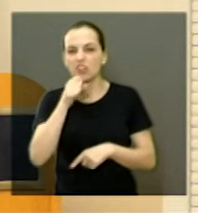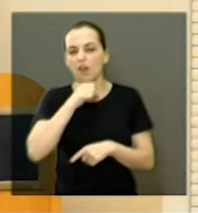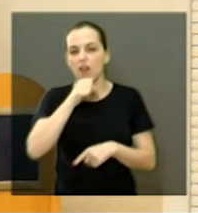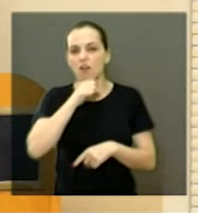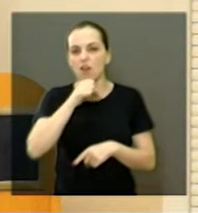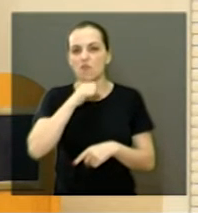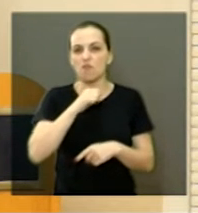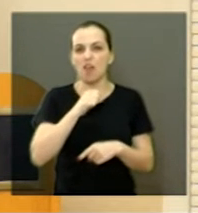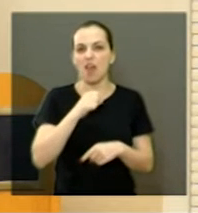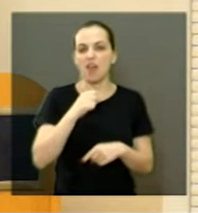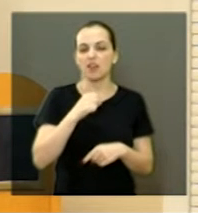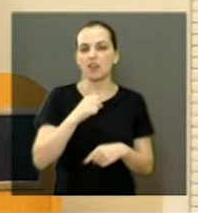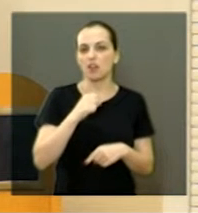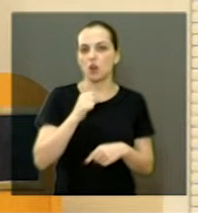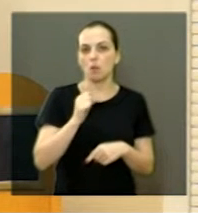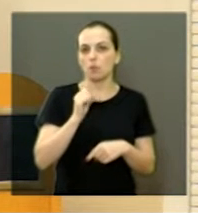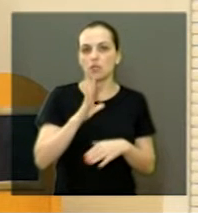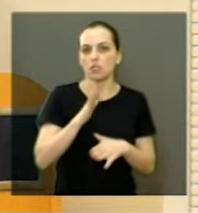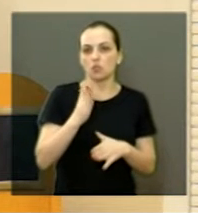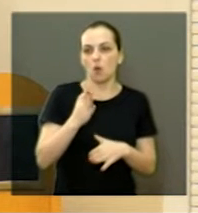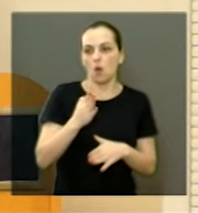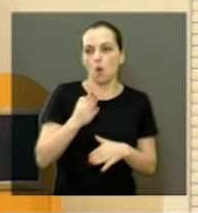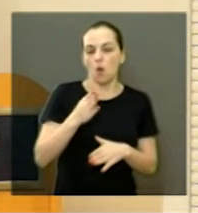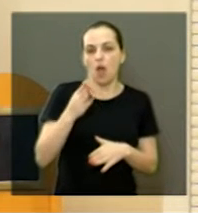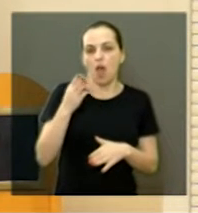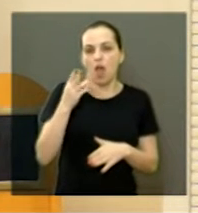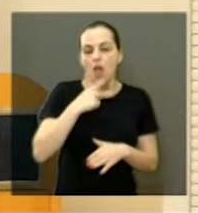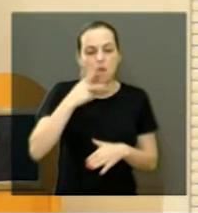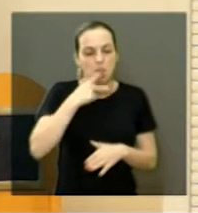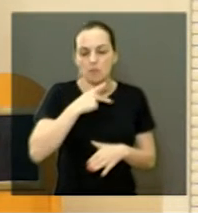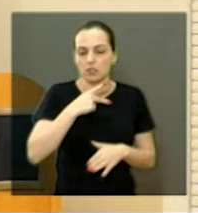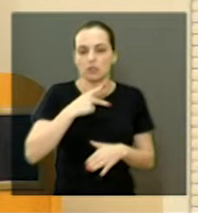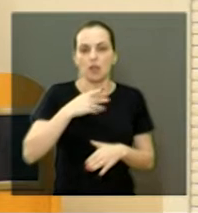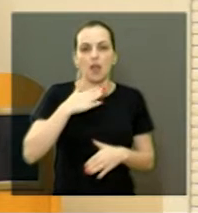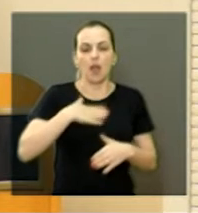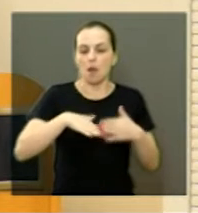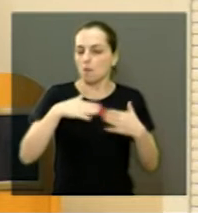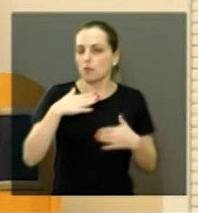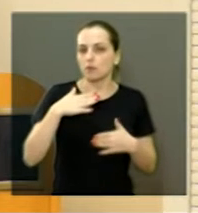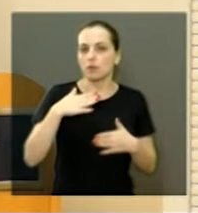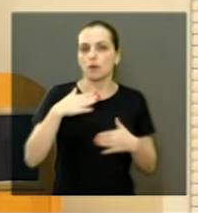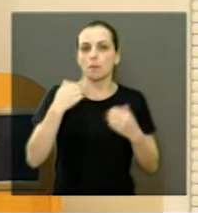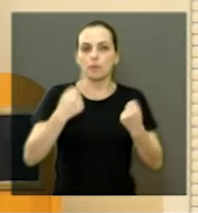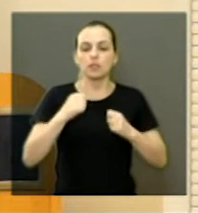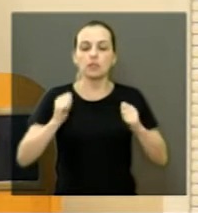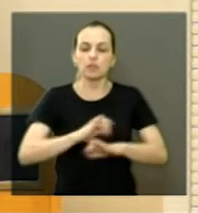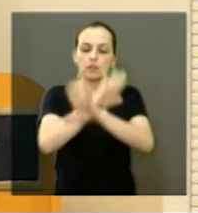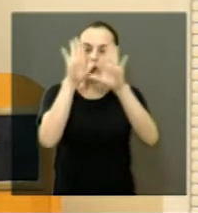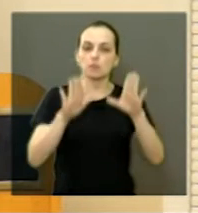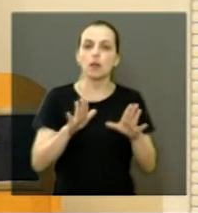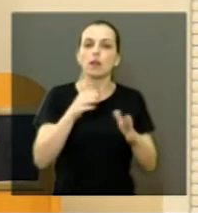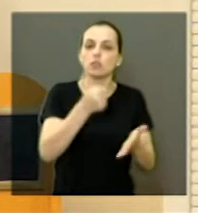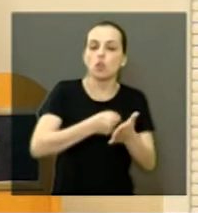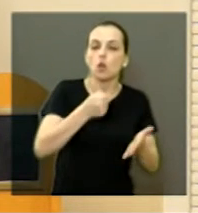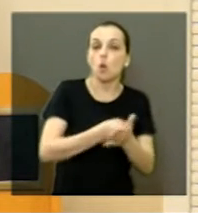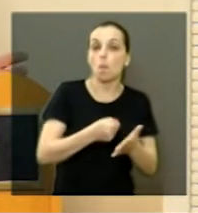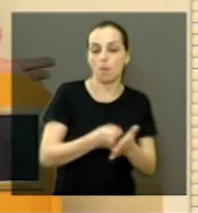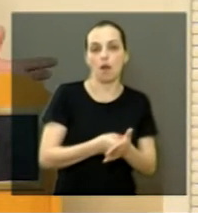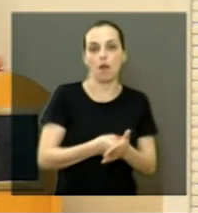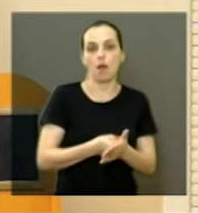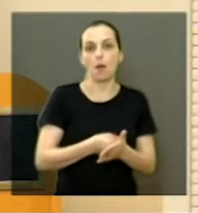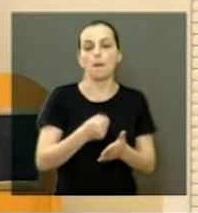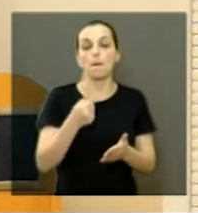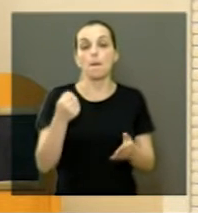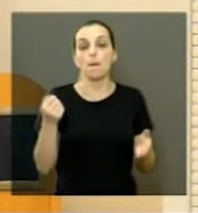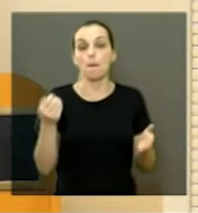não temos que agradar executivo nenhum nós temos que cobrar transparência e temos que cobrar a tempo porque até